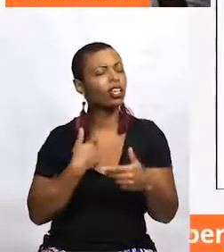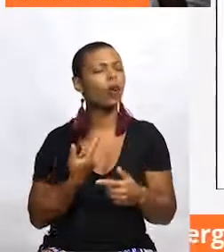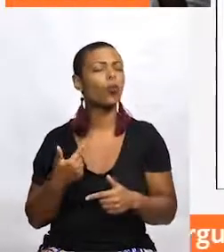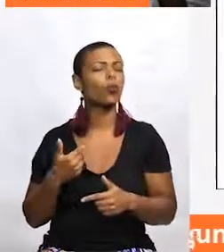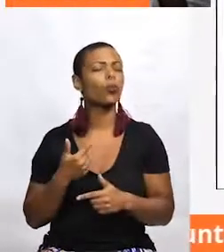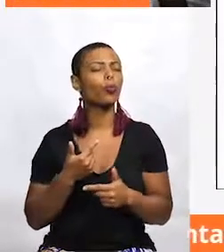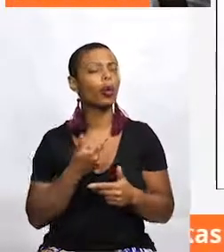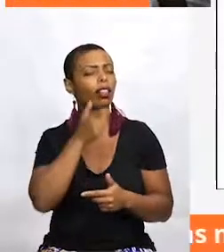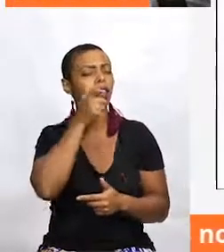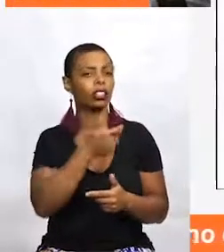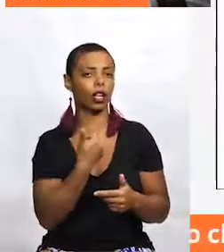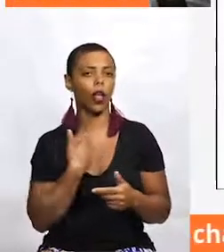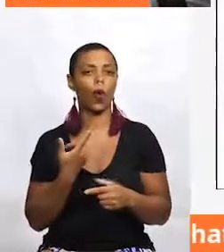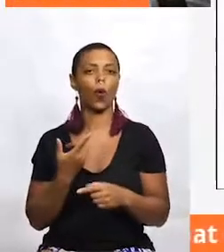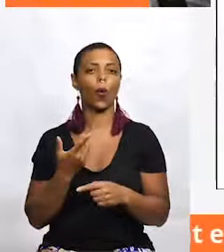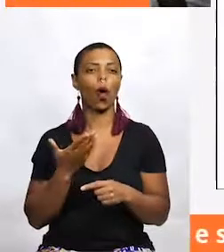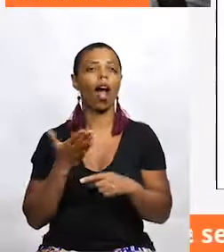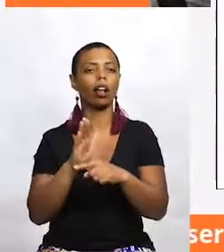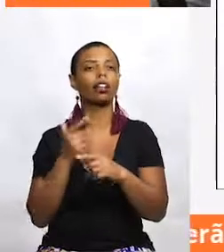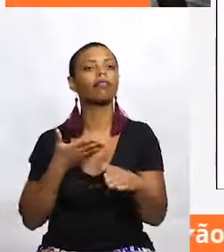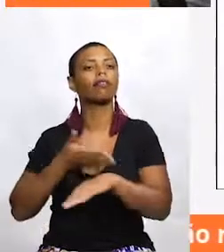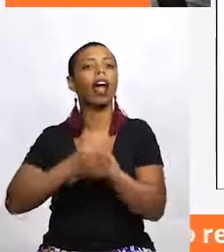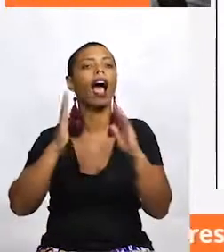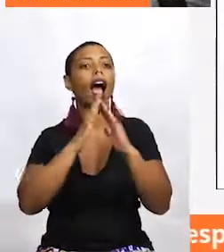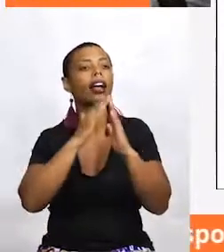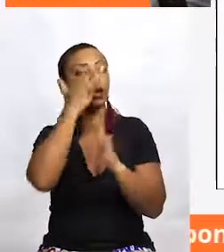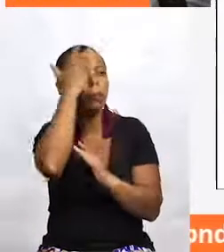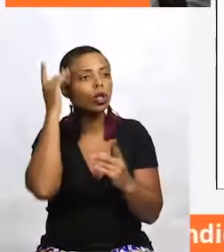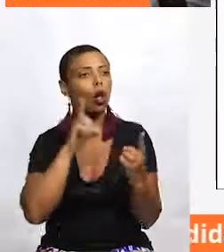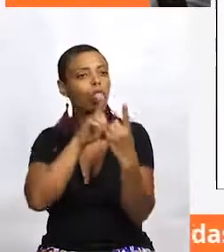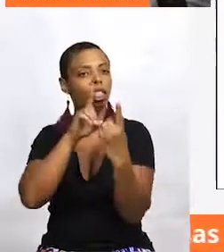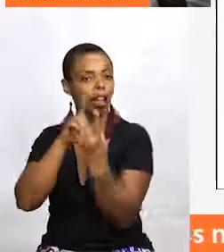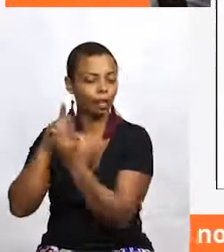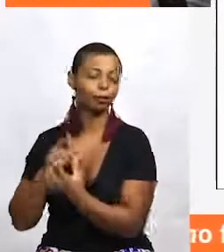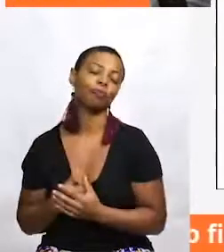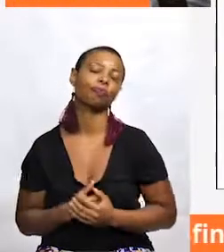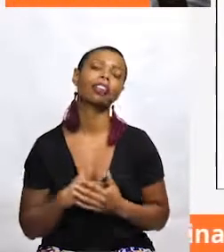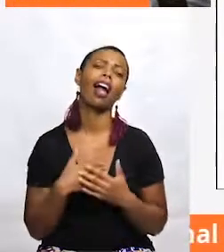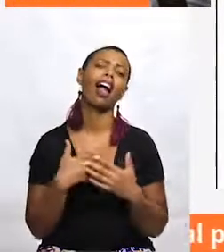eu atendia as pessoas em casa, e